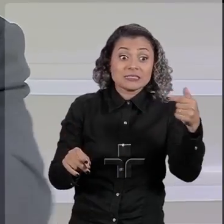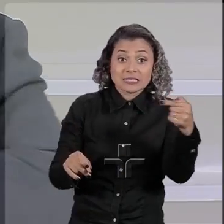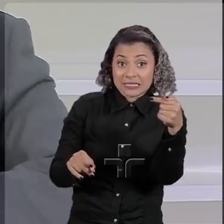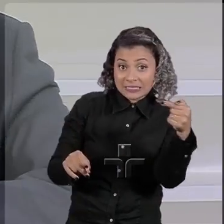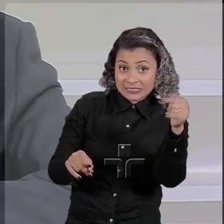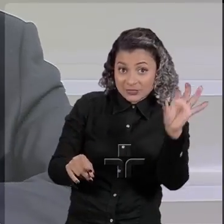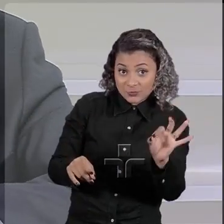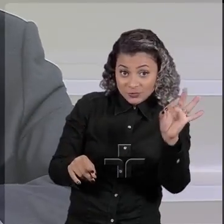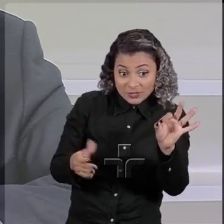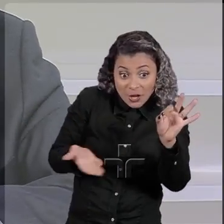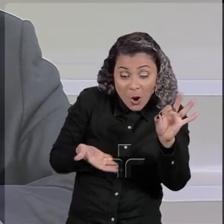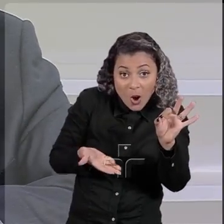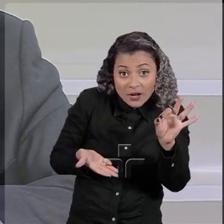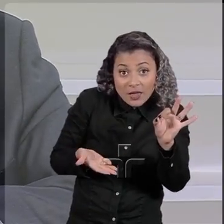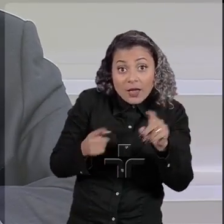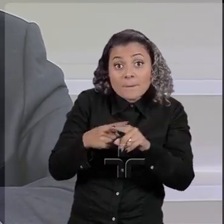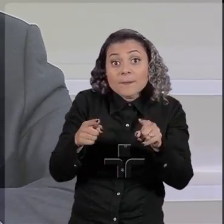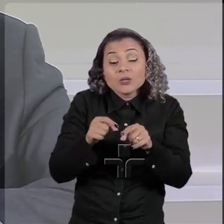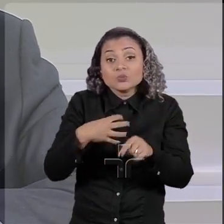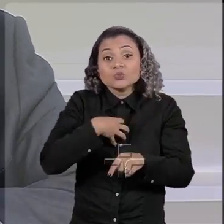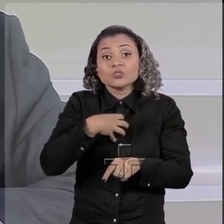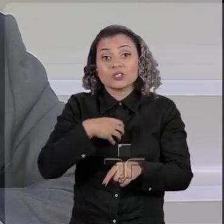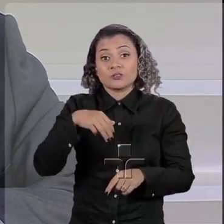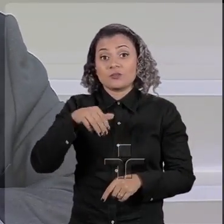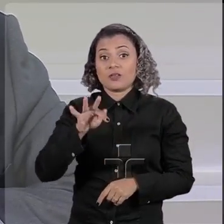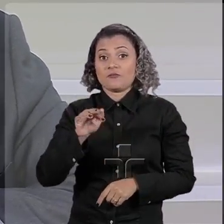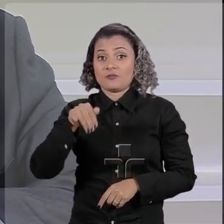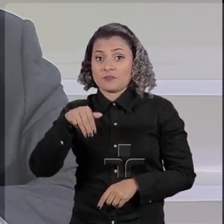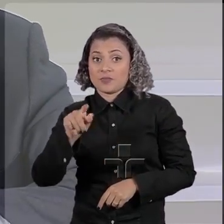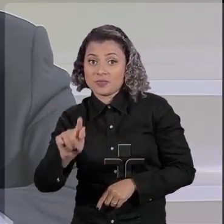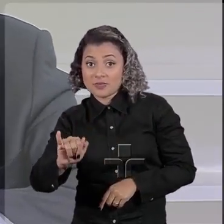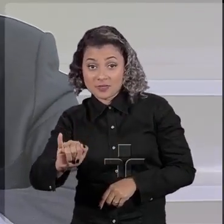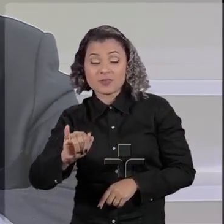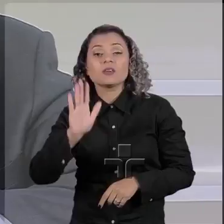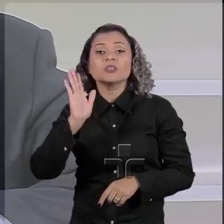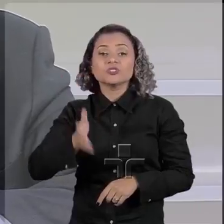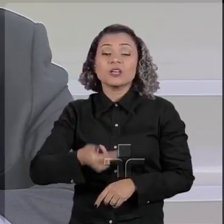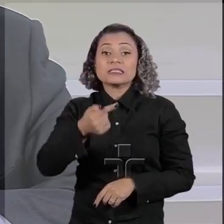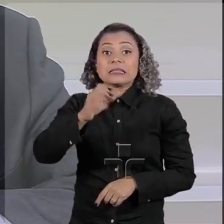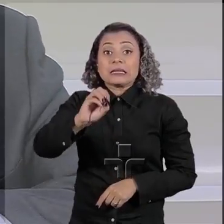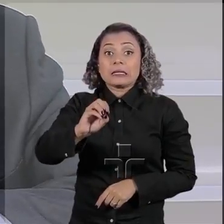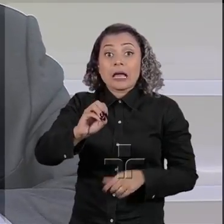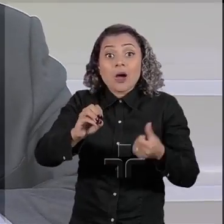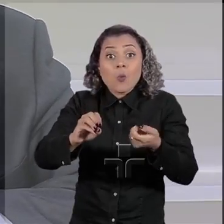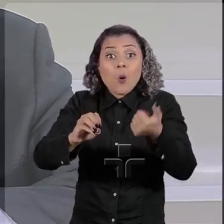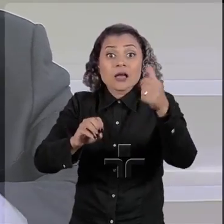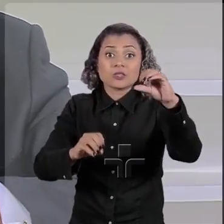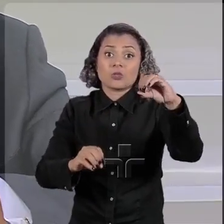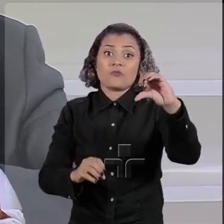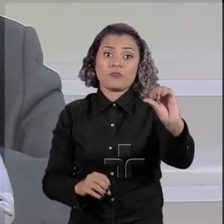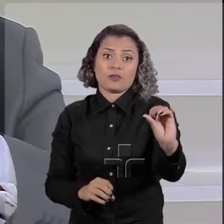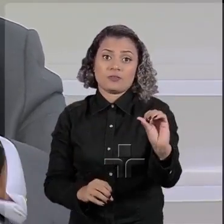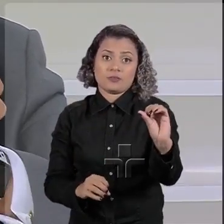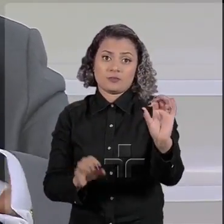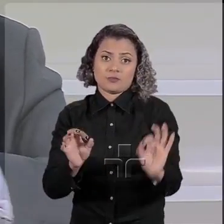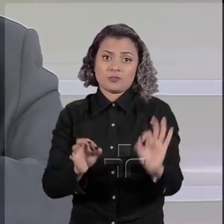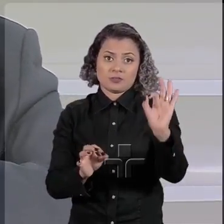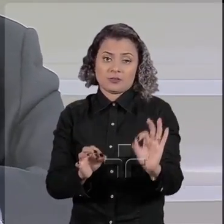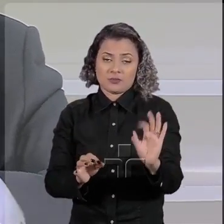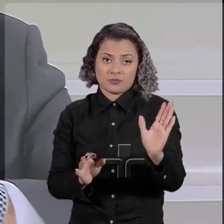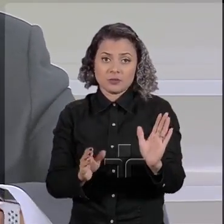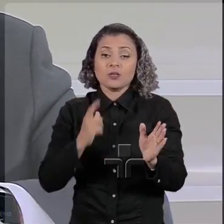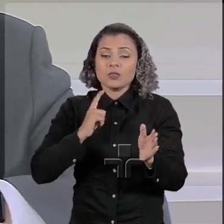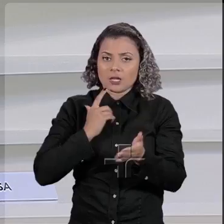agora. Pela metodologia do FMI, já passou de 80%, né? E está caminhando para 90%. Há um estudo feito